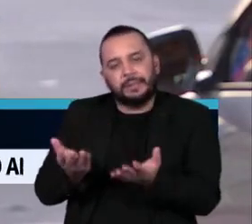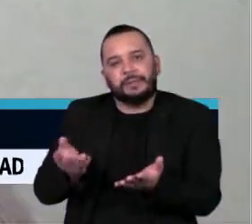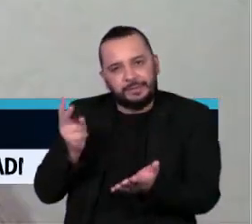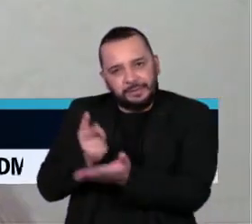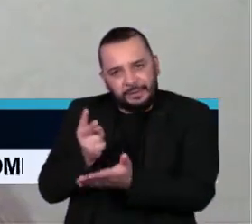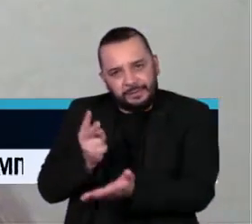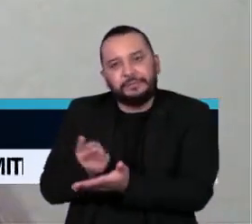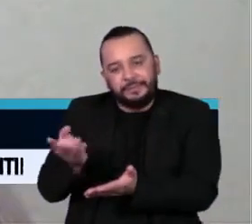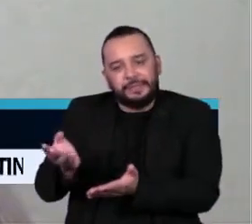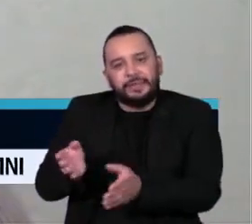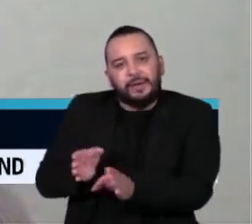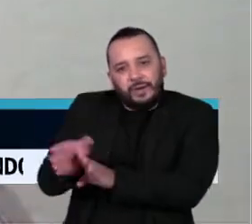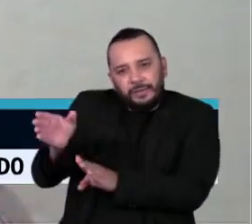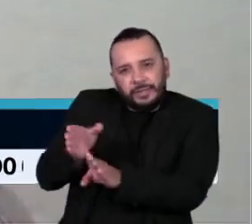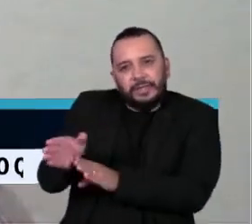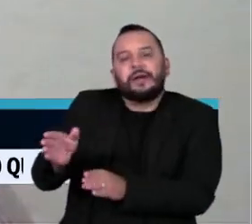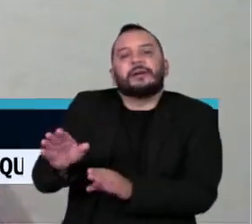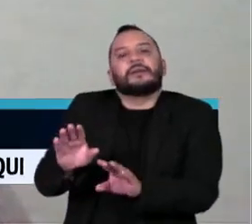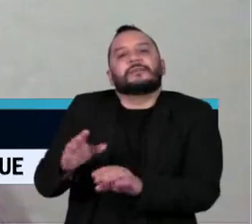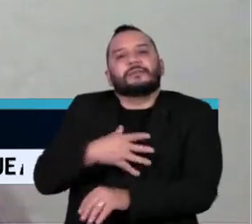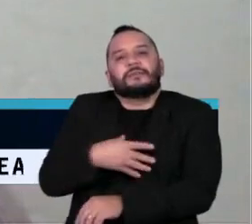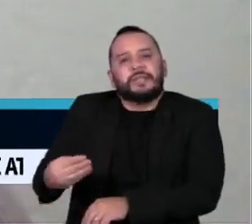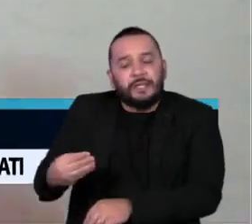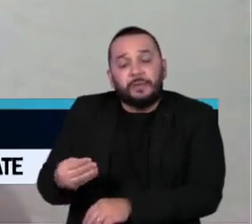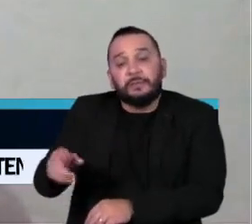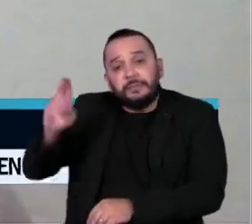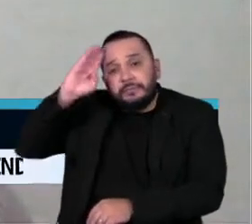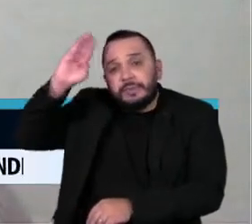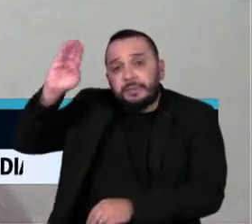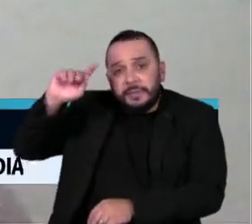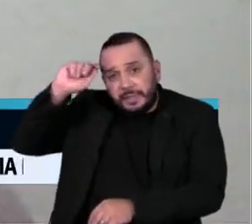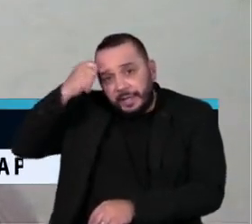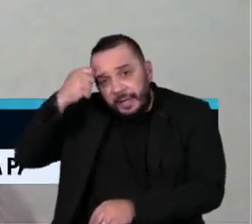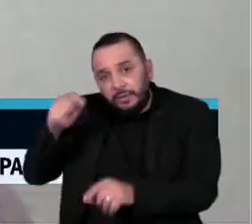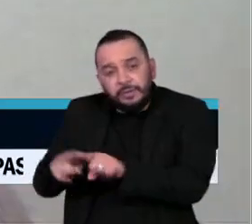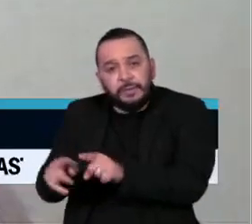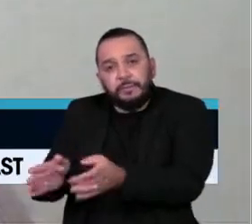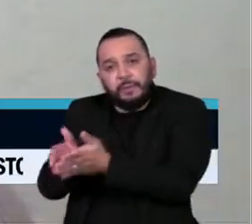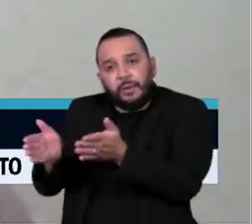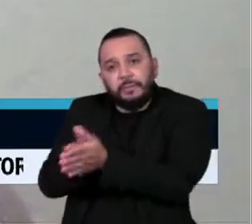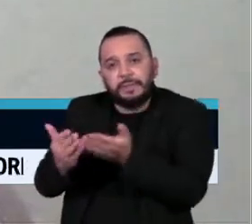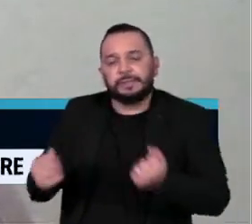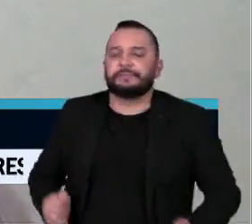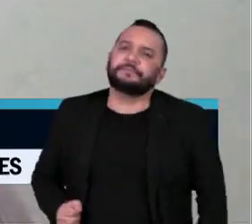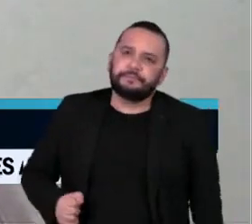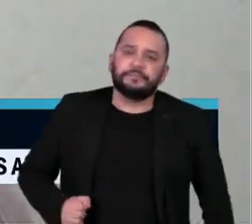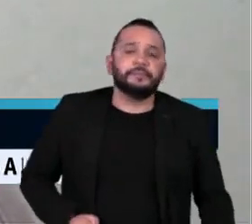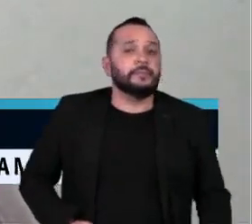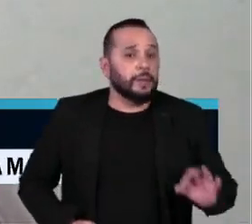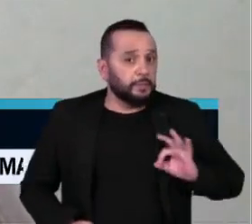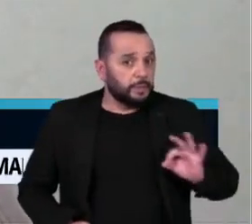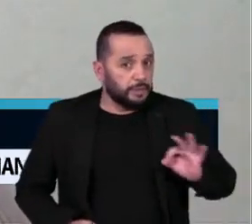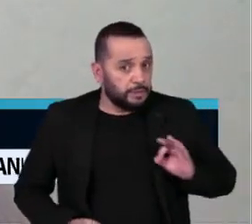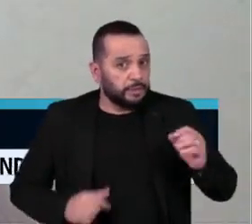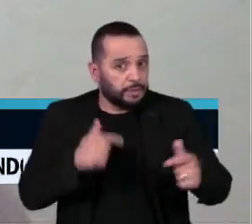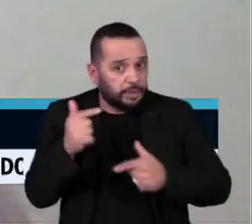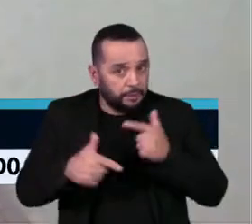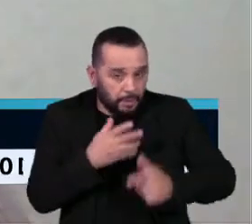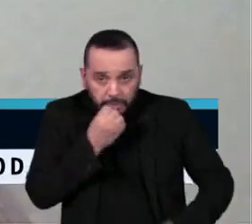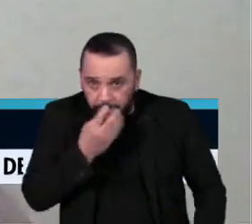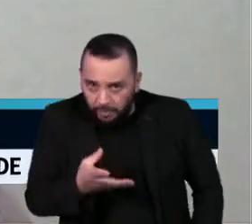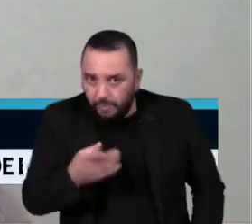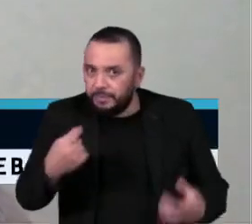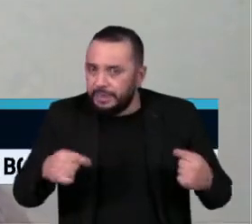filhos. Se a polícia vai fazer um bom trabalho, ela tem que fazer um bom trabalho sempre, né? E aí a gente sabe exatamente que existem, digamos,